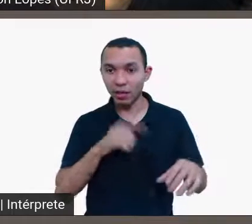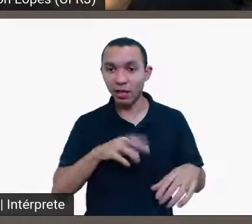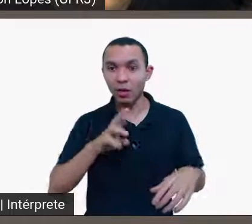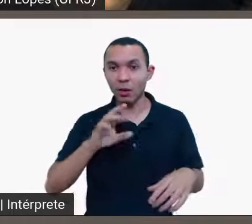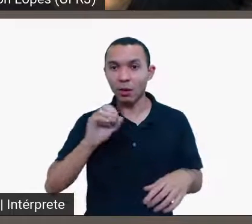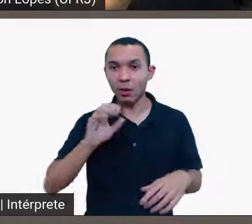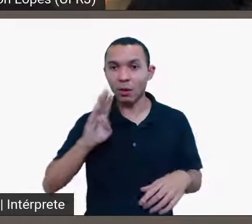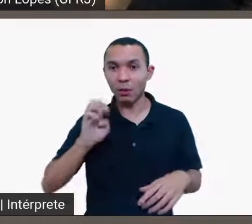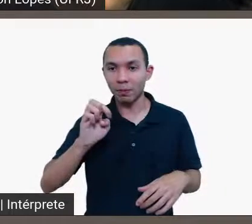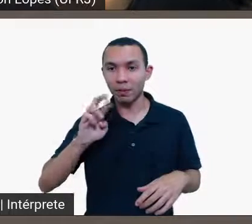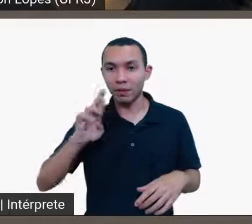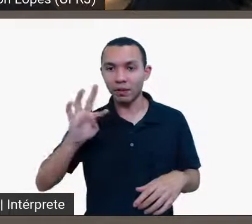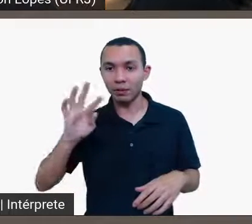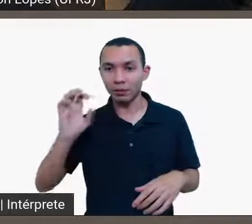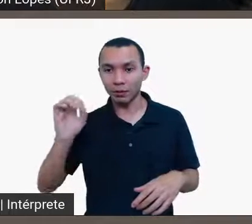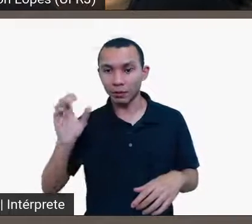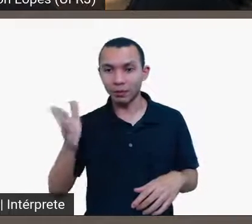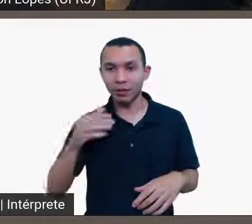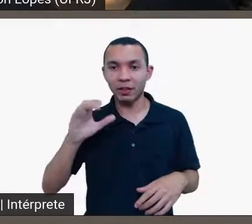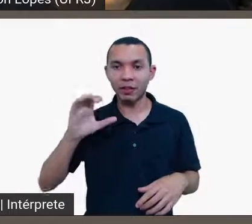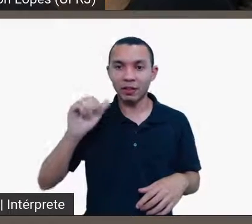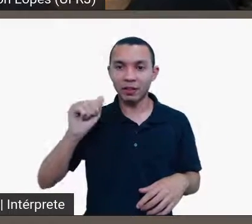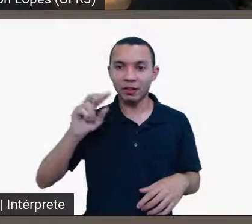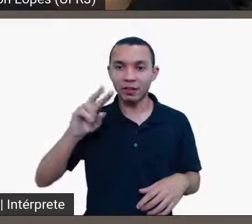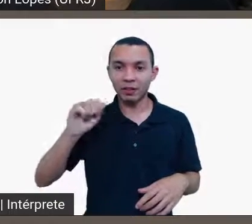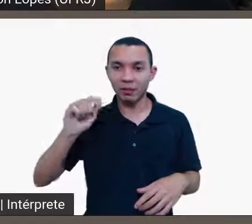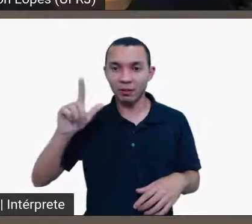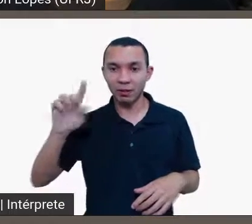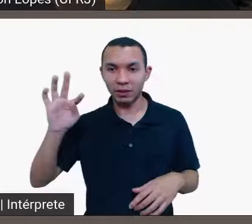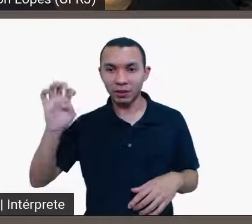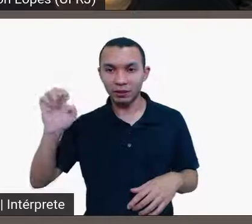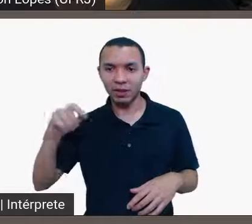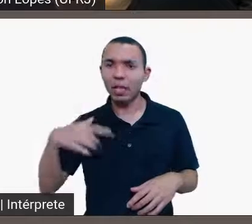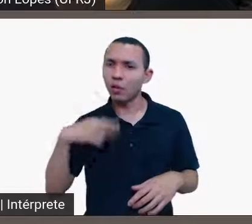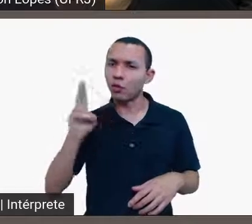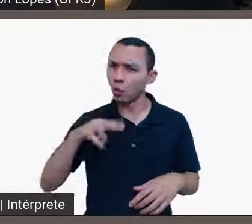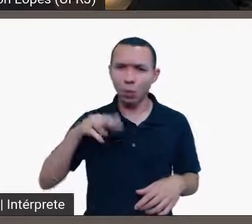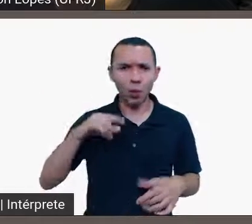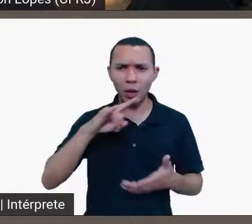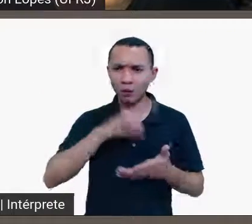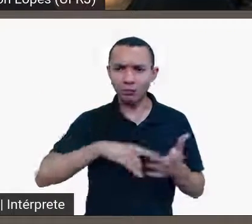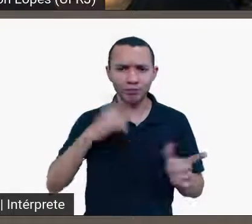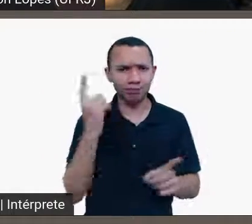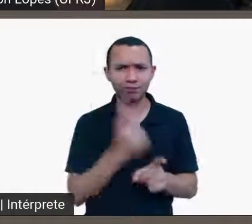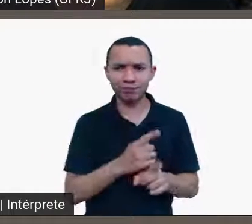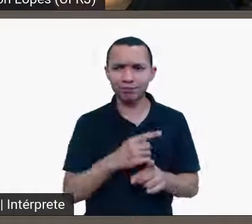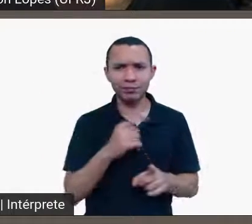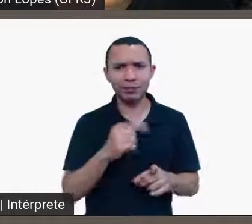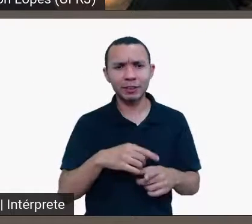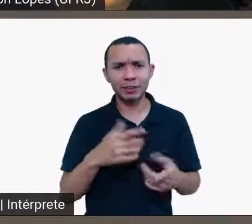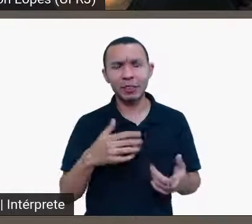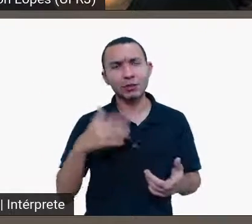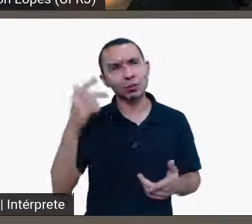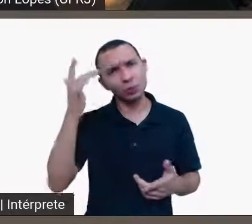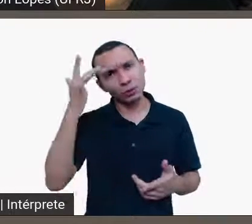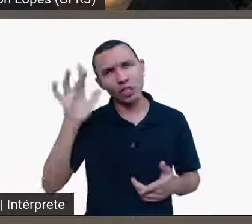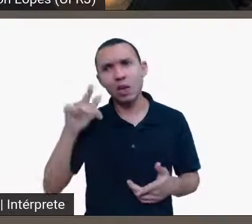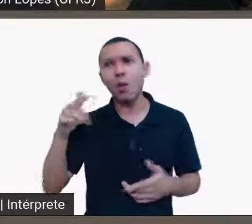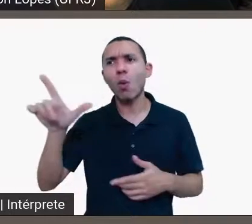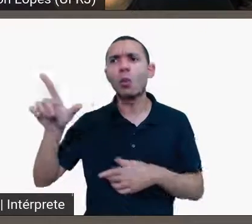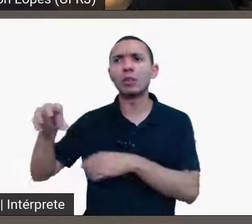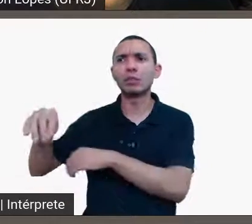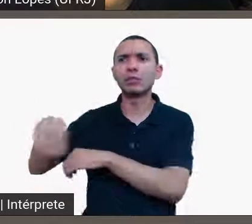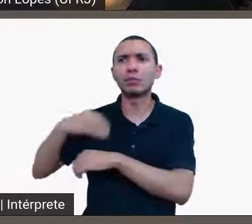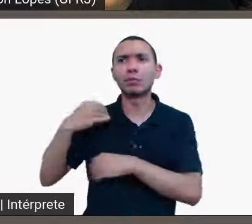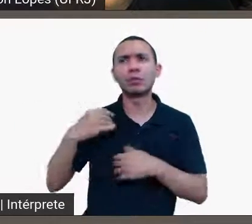Cavalcante. Eu nunca encontrei essa documentação, não é? Eu não lembro de onde ela tirou essa informação, mas é